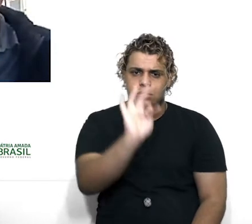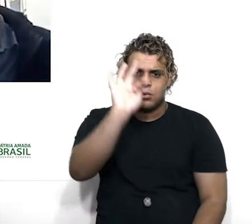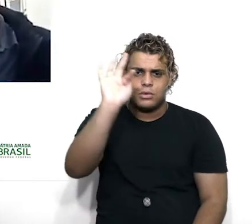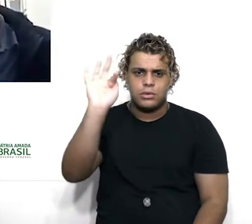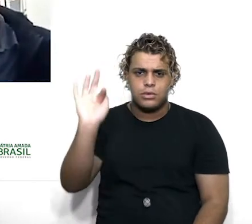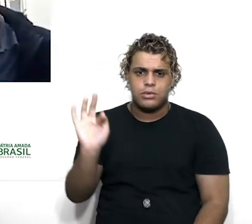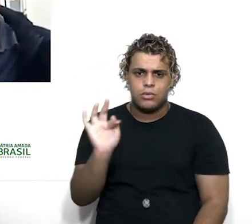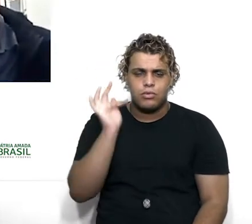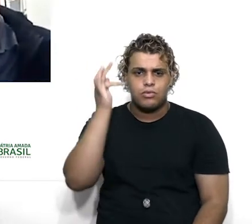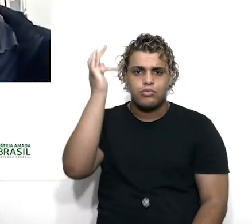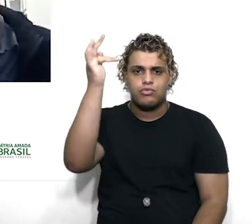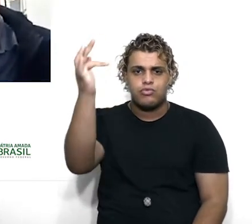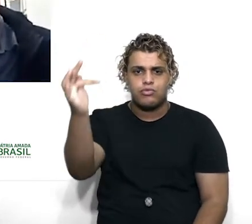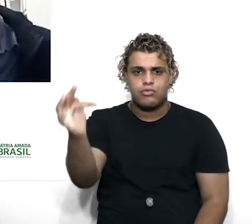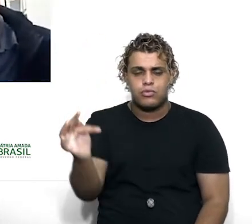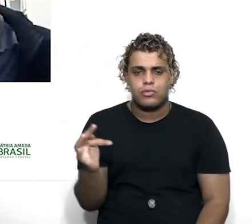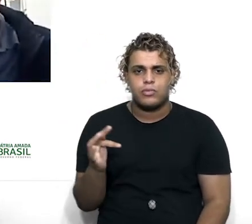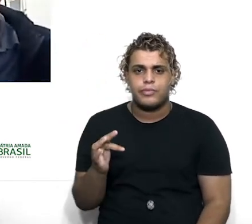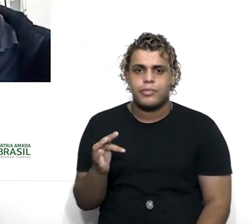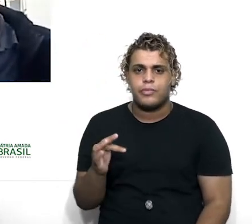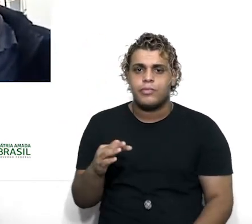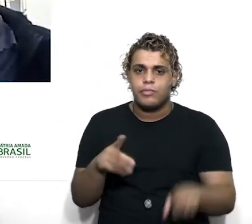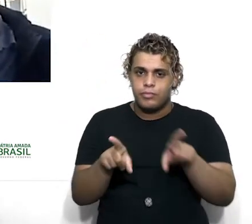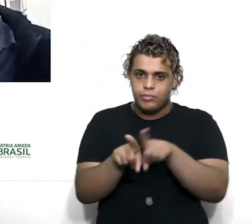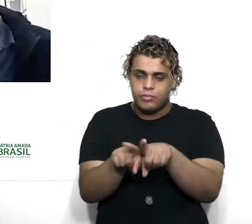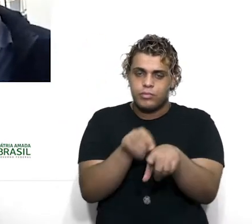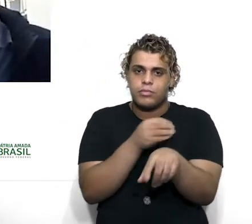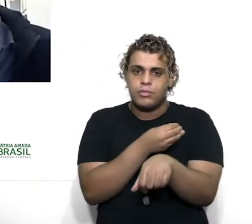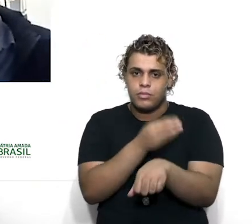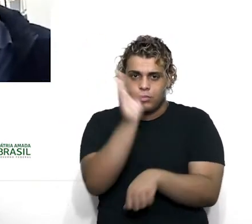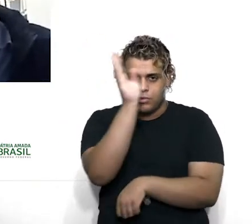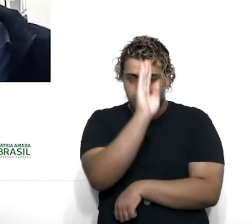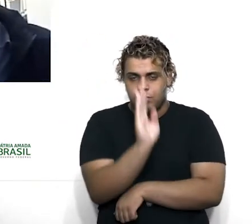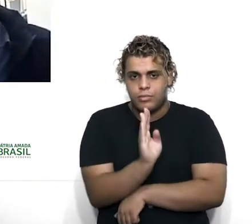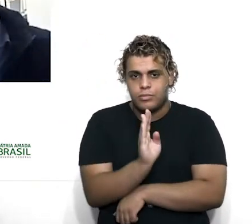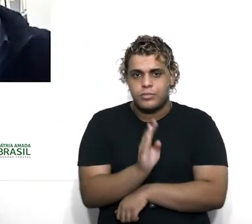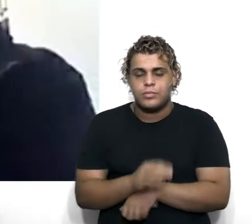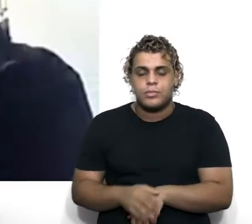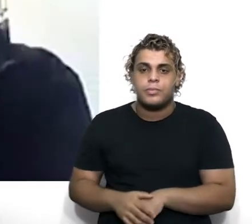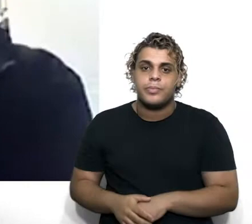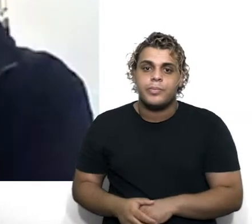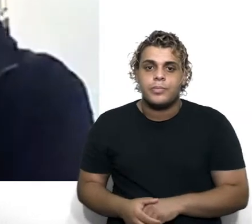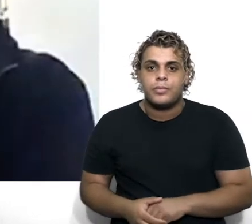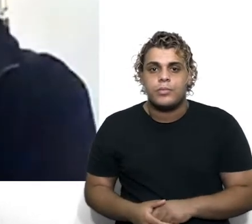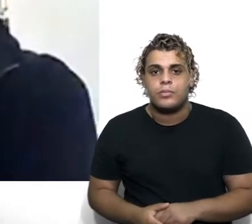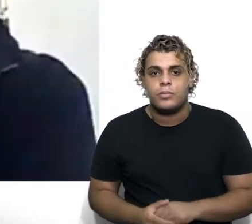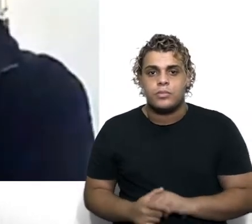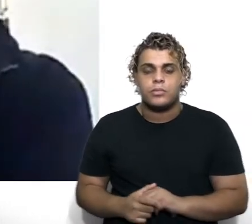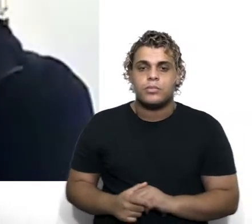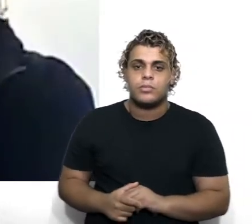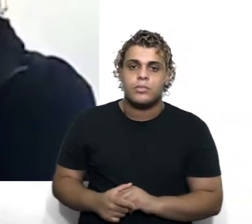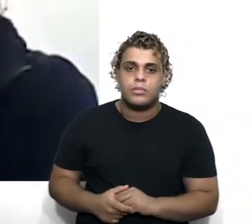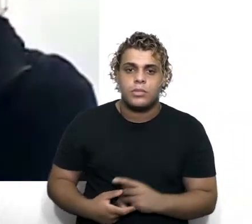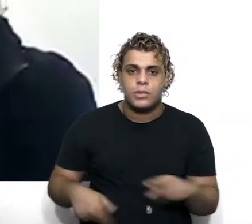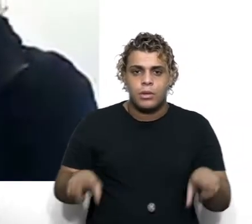pelo Brasil e deixou muita obra, e é uma tradução deliciosa. Portanto, tenho aqui o Virgílio, não é?